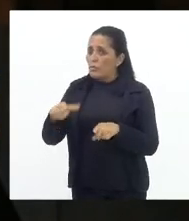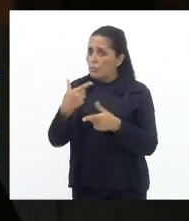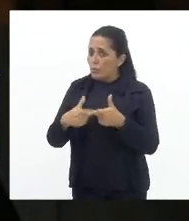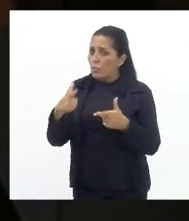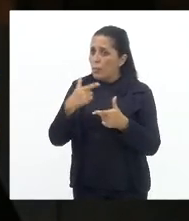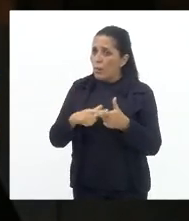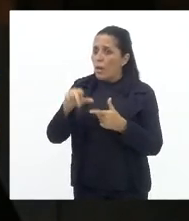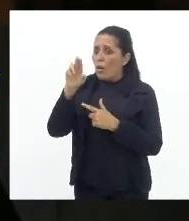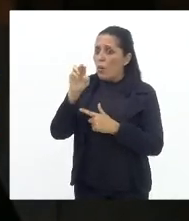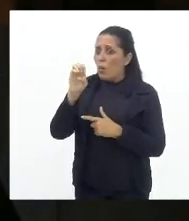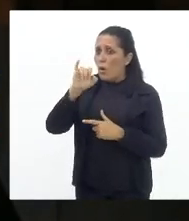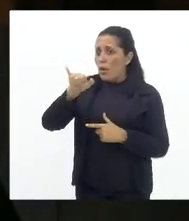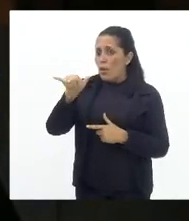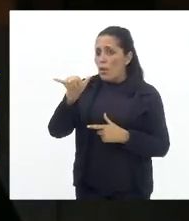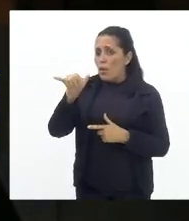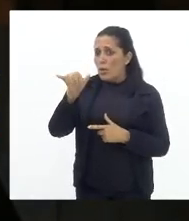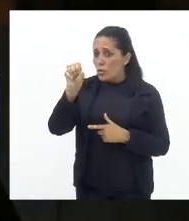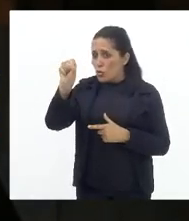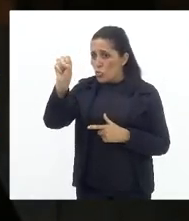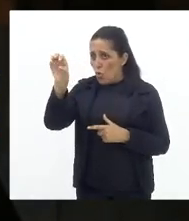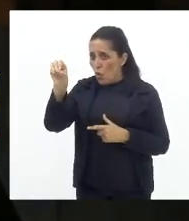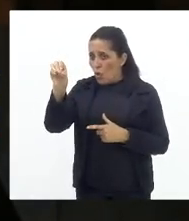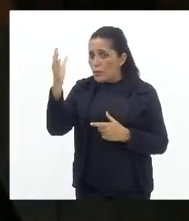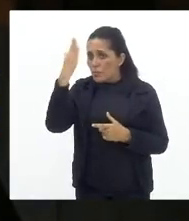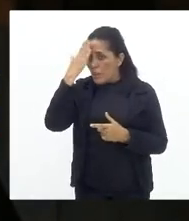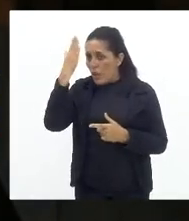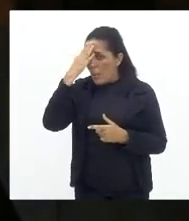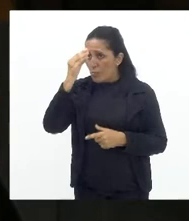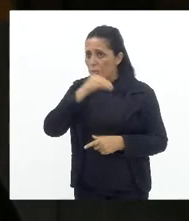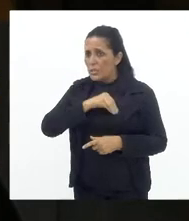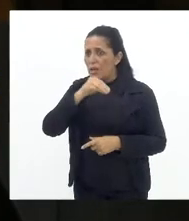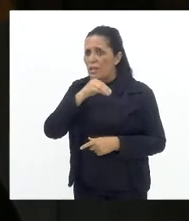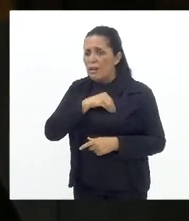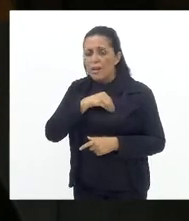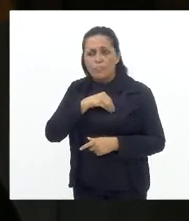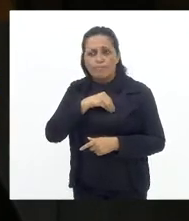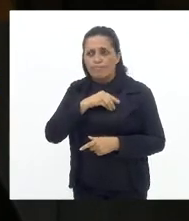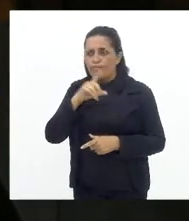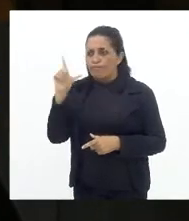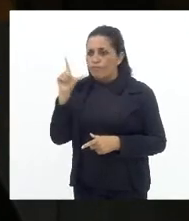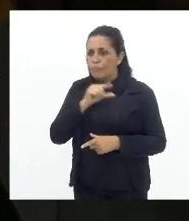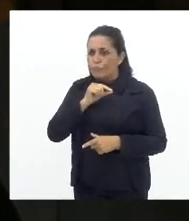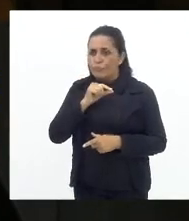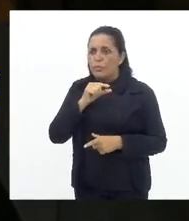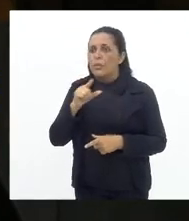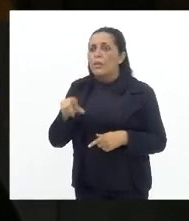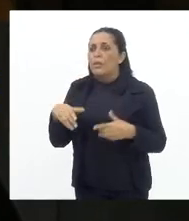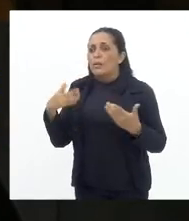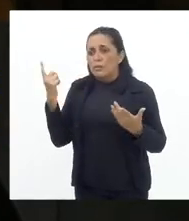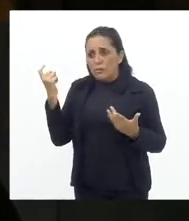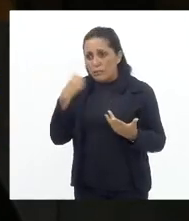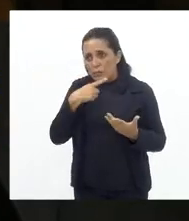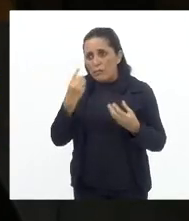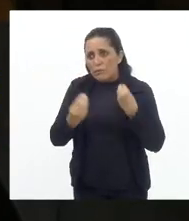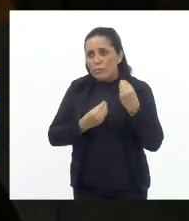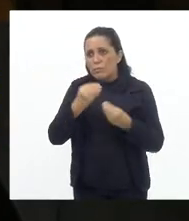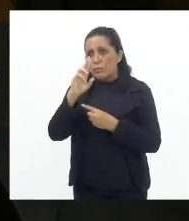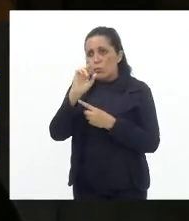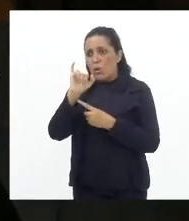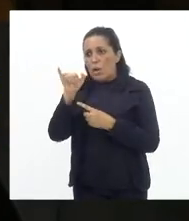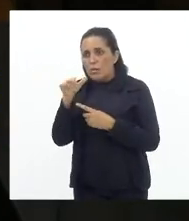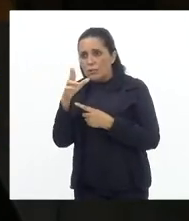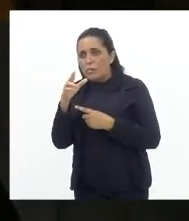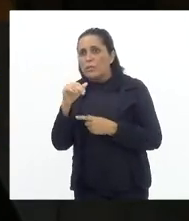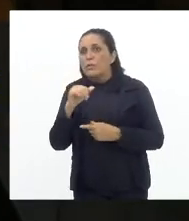o peso na condição salarial dos Servidores são muito aquém da situação da UERJ